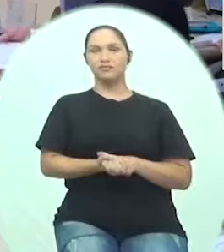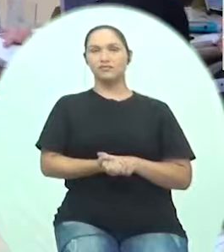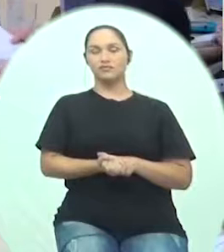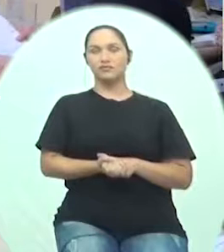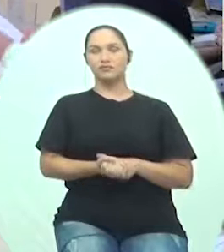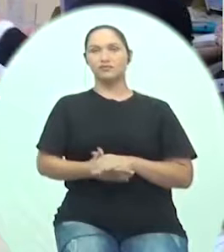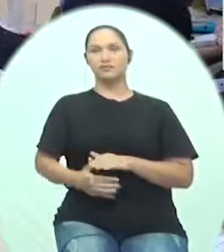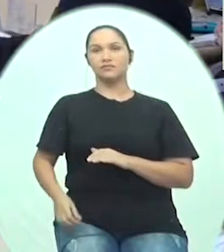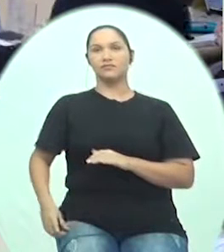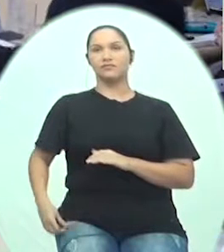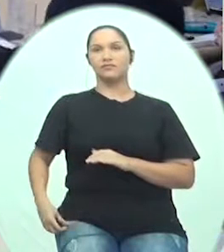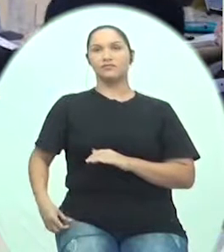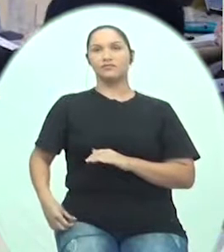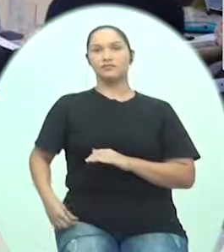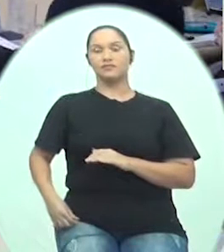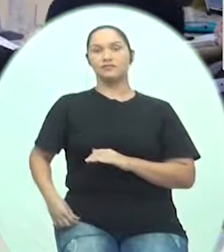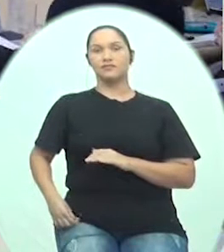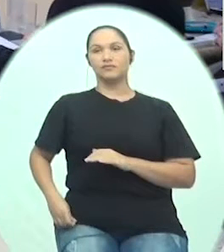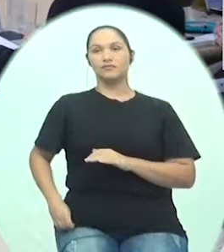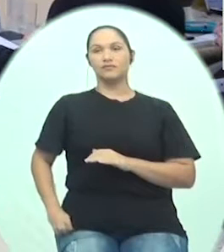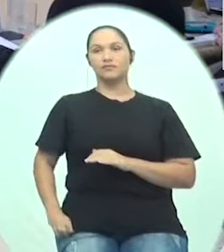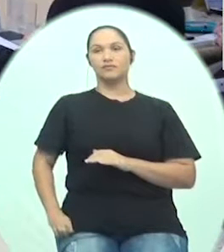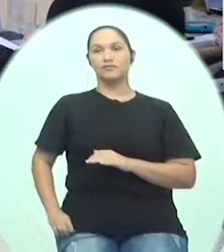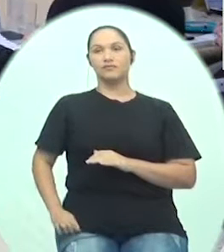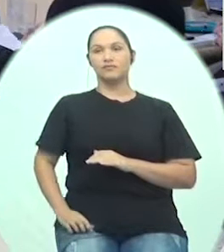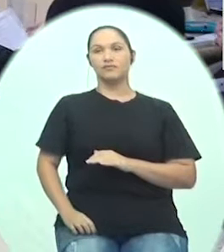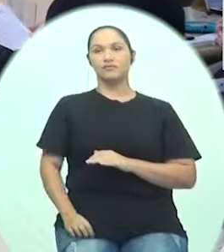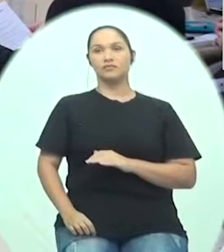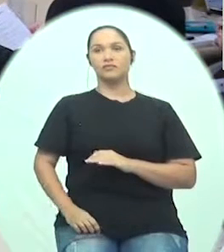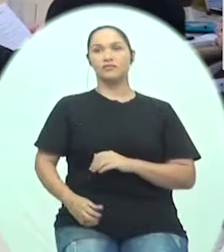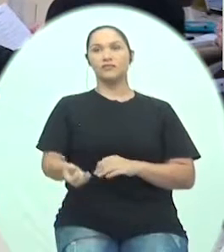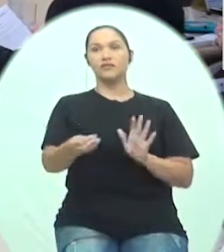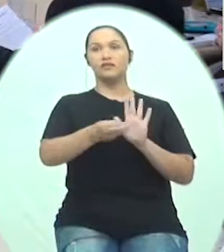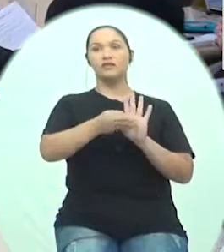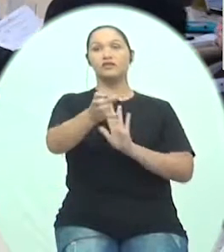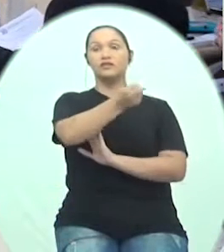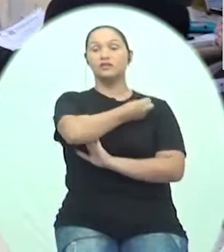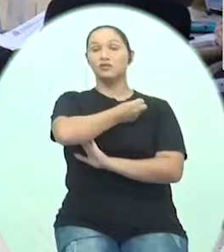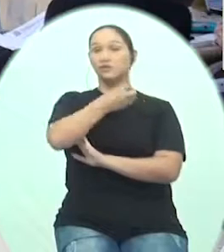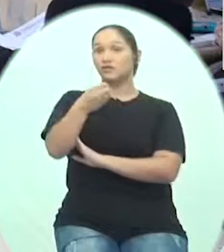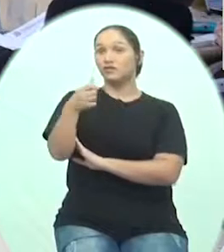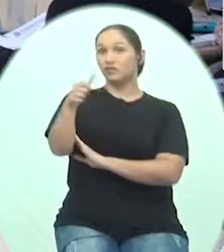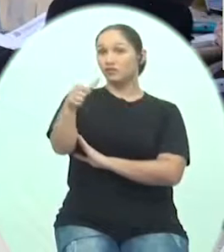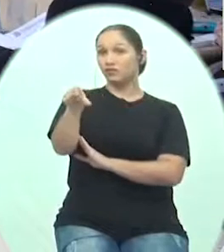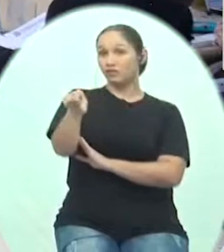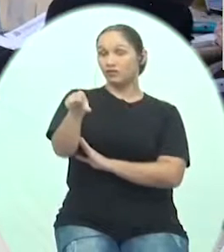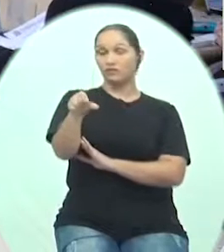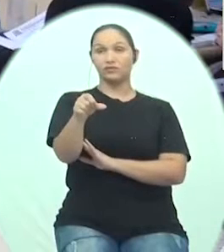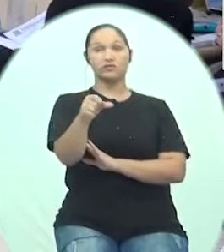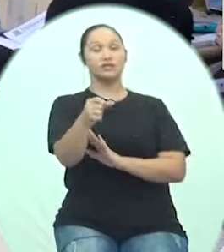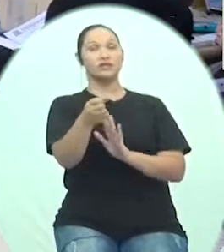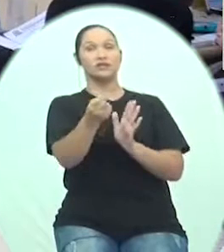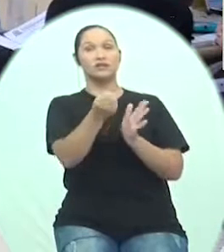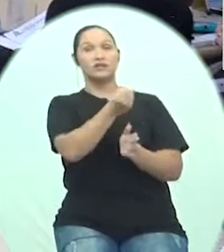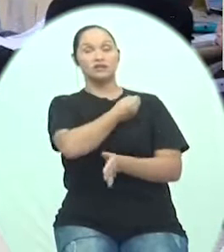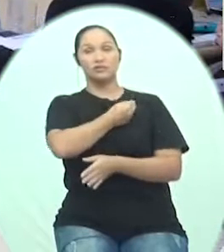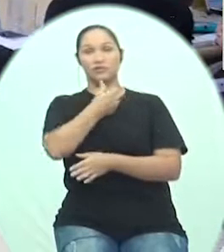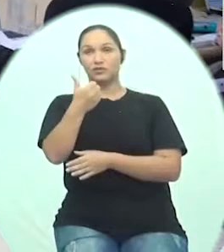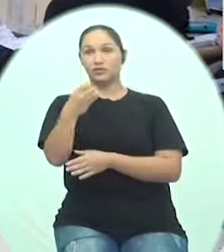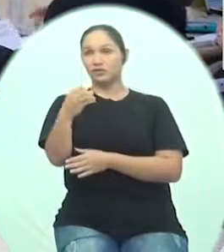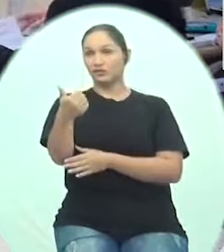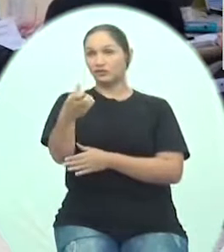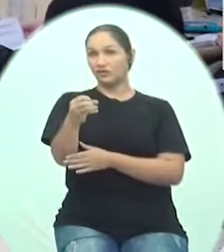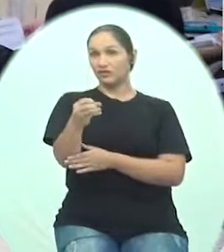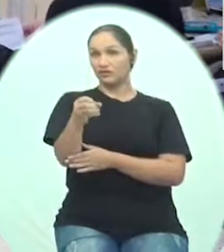expediente indicação 09 e 010 de autoria do vereador aldinei